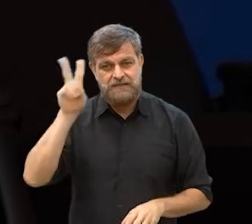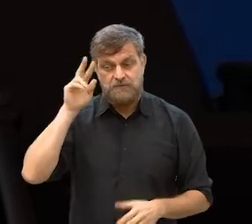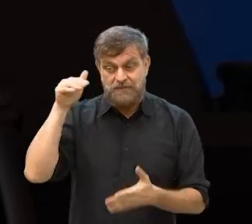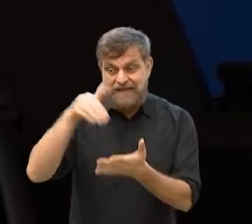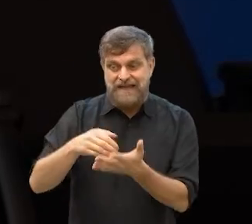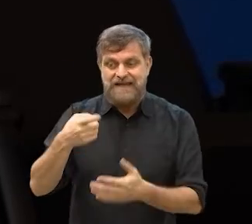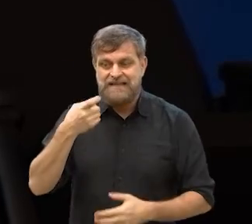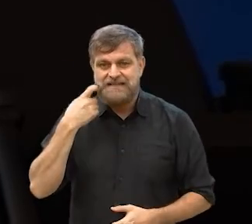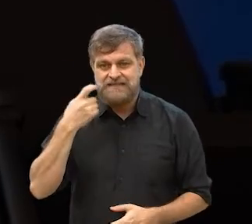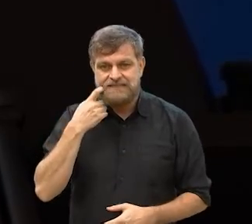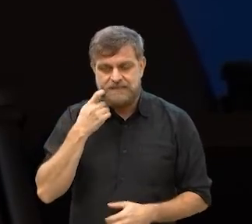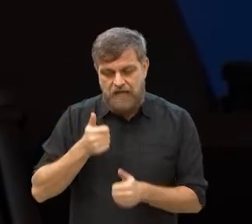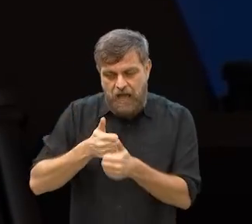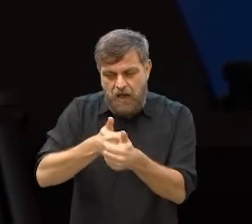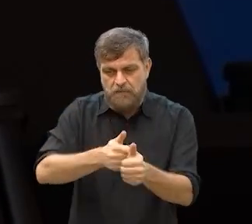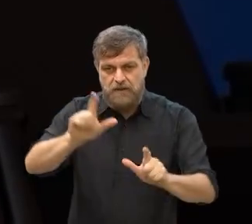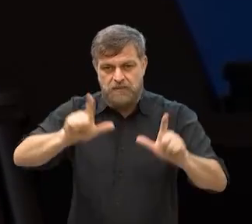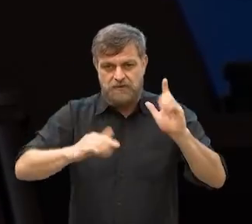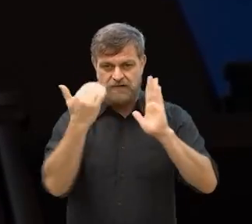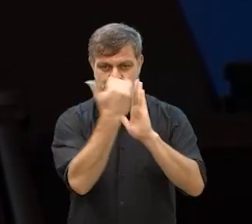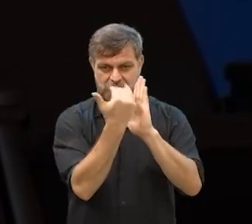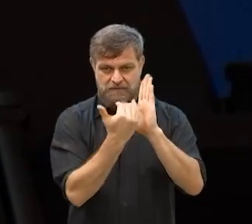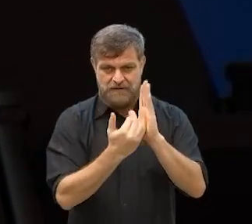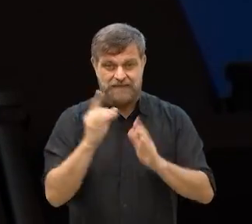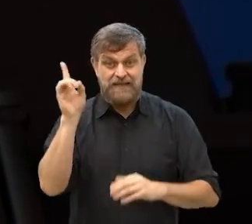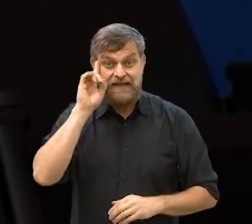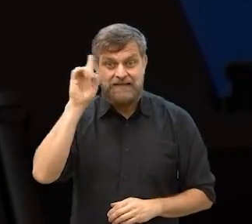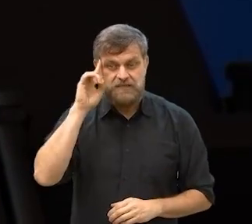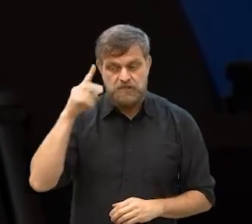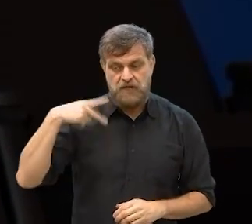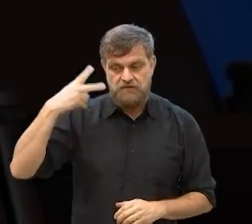com a gente, acompanhando o programa Em Pauta, cada dia